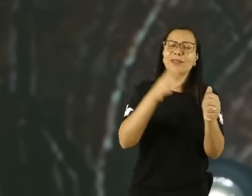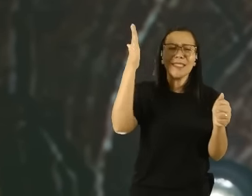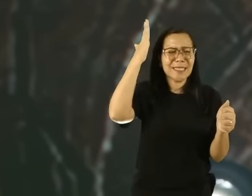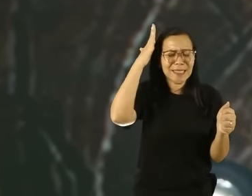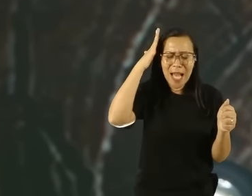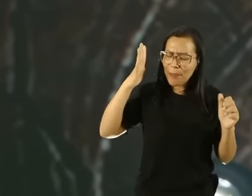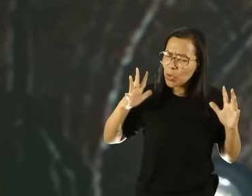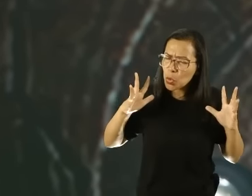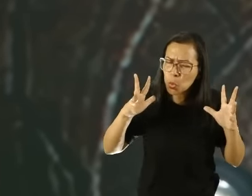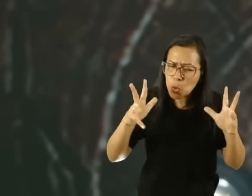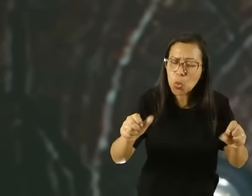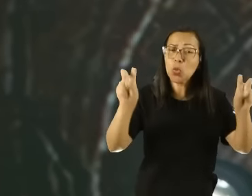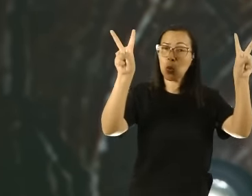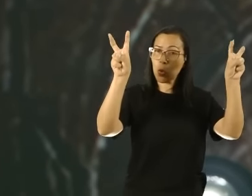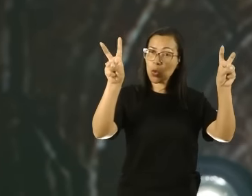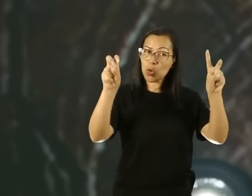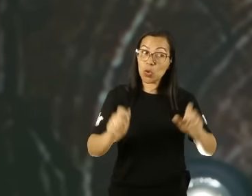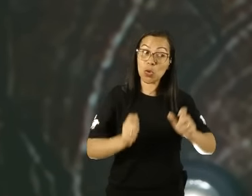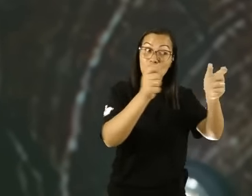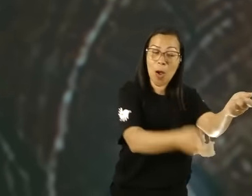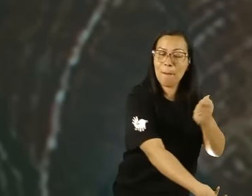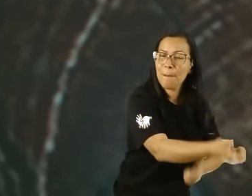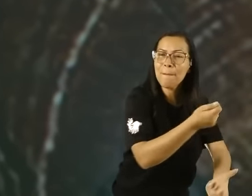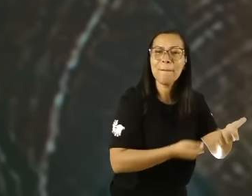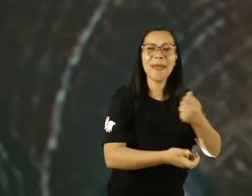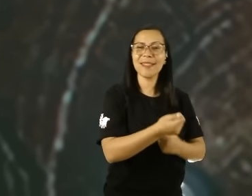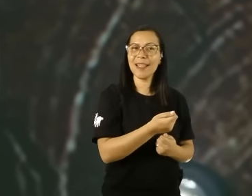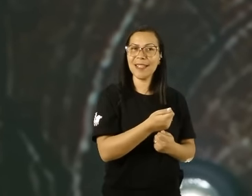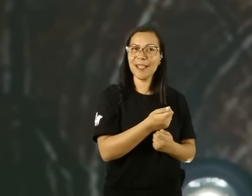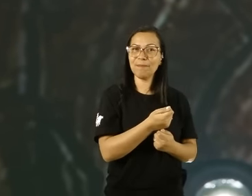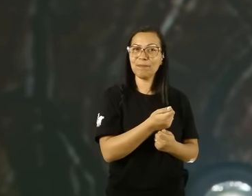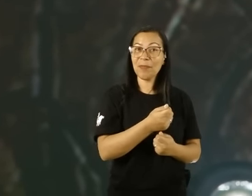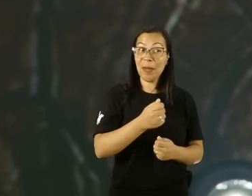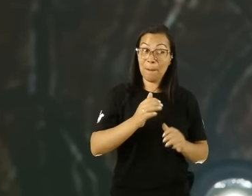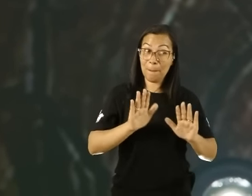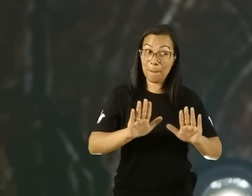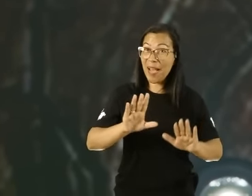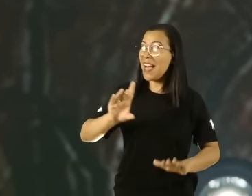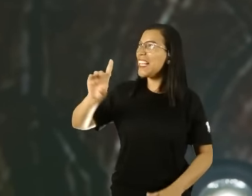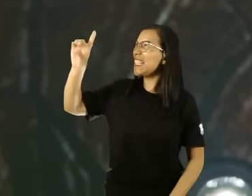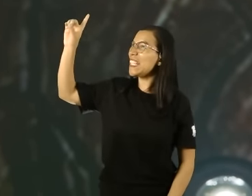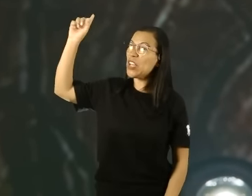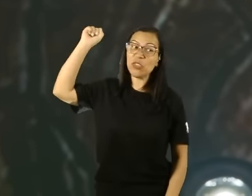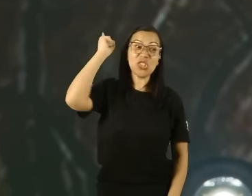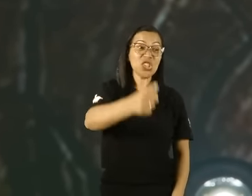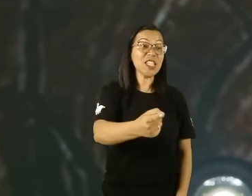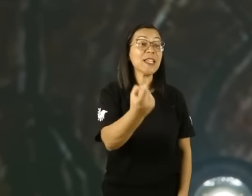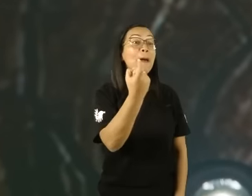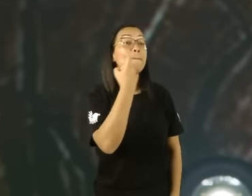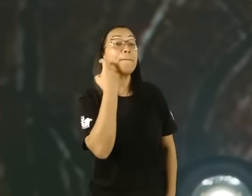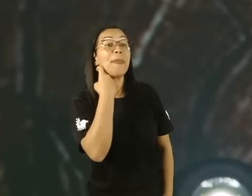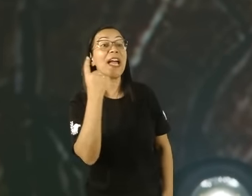pode dominar rede, mas quem domina o peixe sou eu. E eu estou dizendo: peixes, vocês estão proibidos de entrar na rede de Pedro, porque se